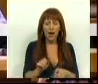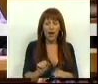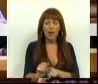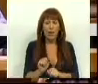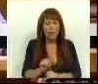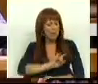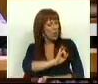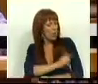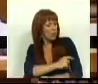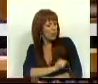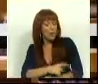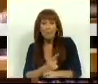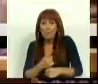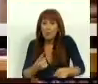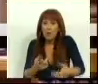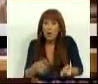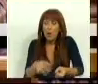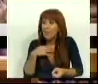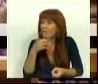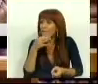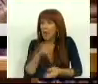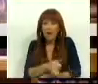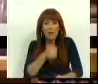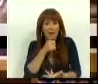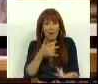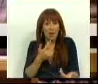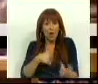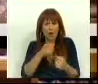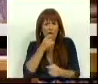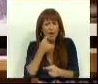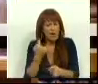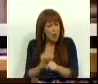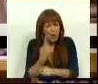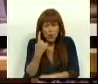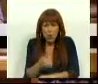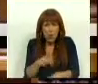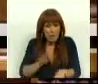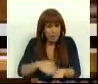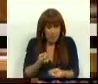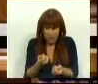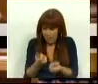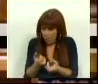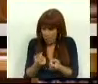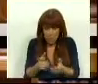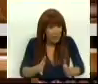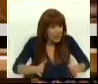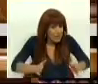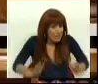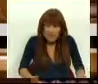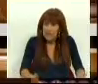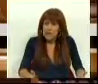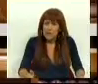da soberania, até porque quando falamos de água, falamos de um bem que, devido à sua escassez e